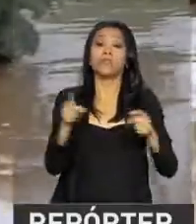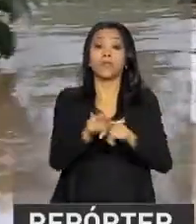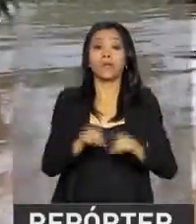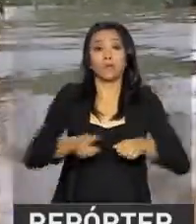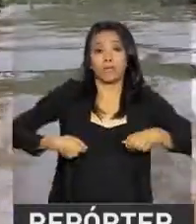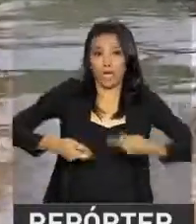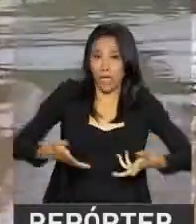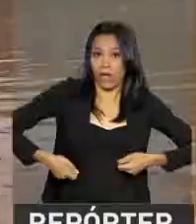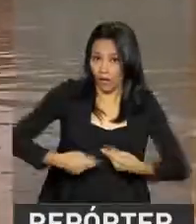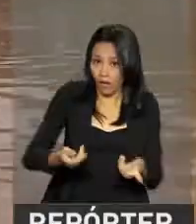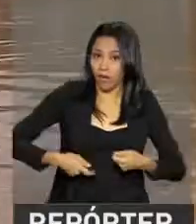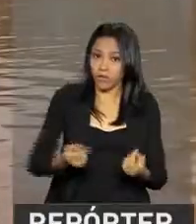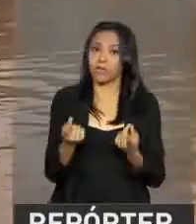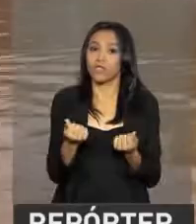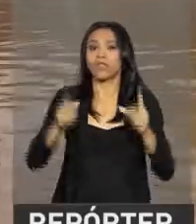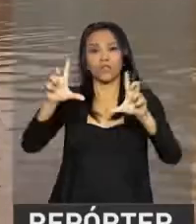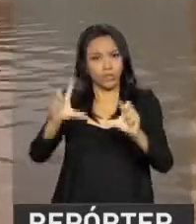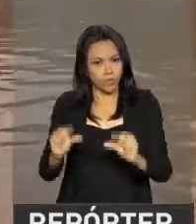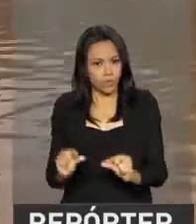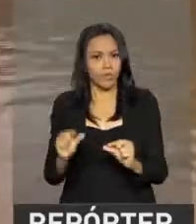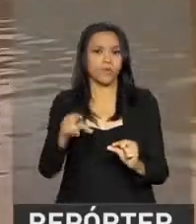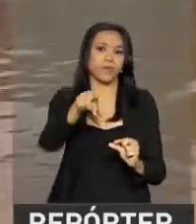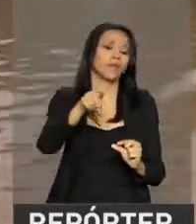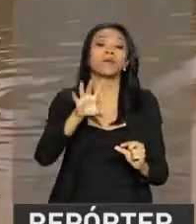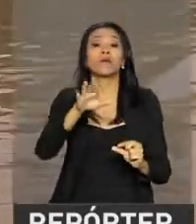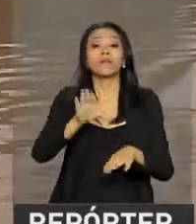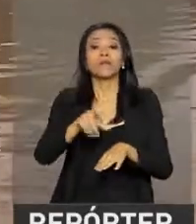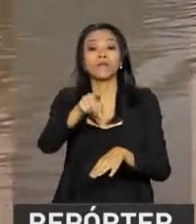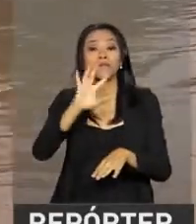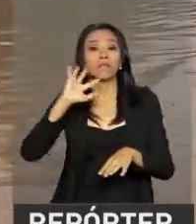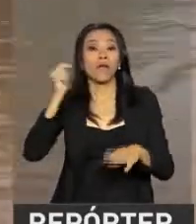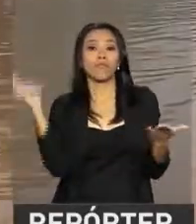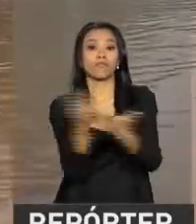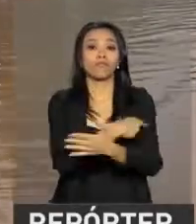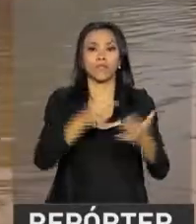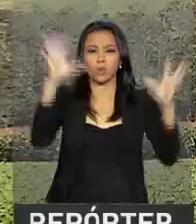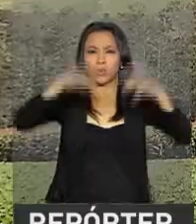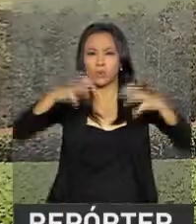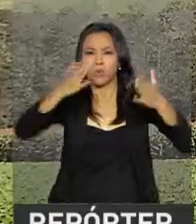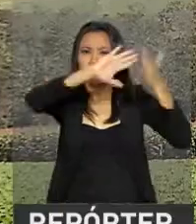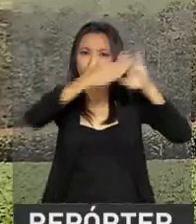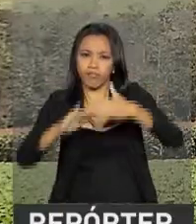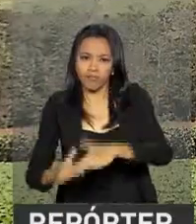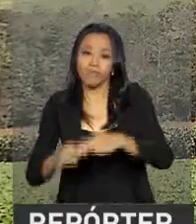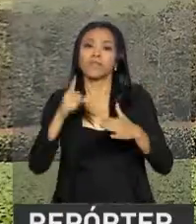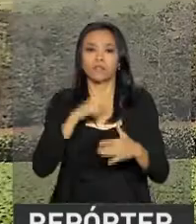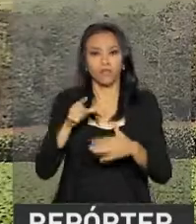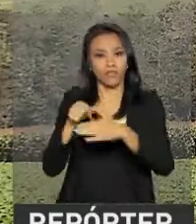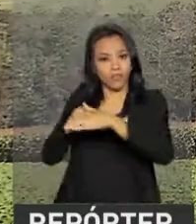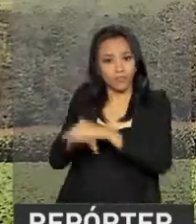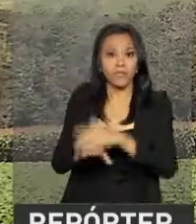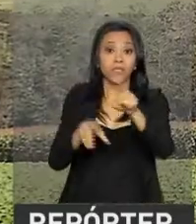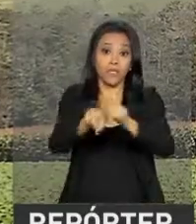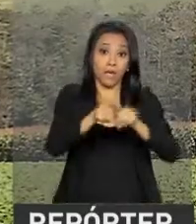em relação a recursos estimados para o socorro em caso de desastres naturais e apoio a programas